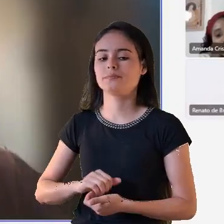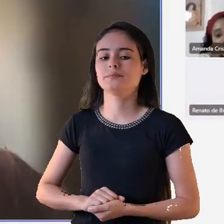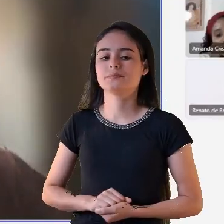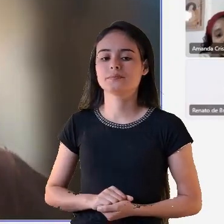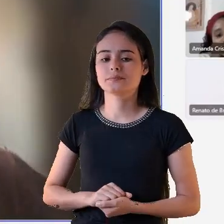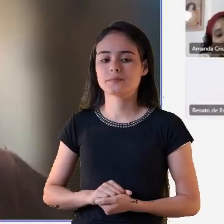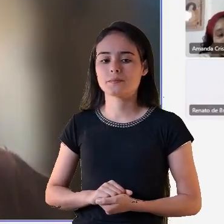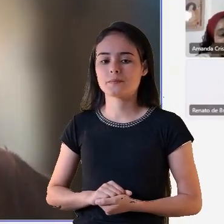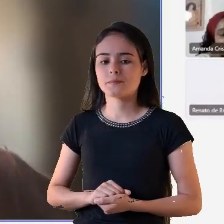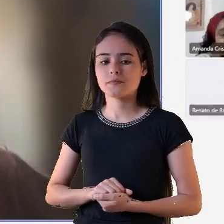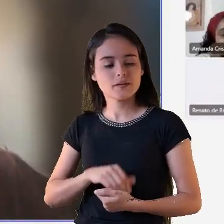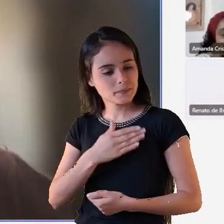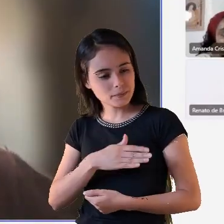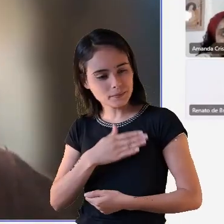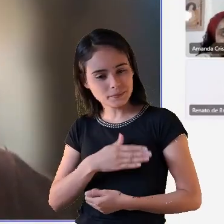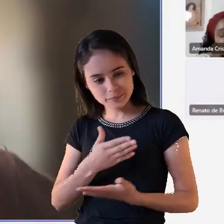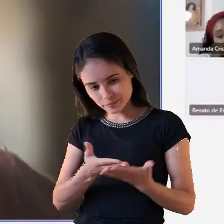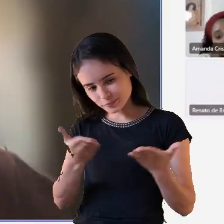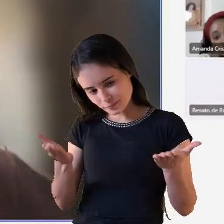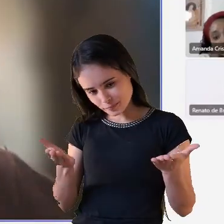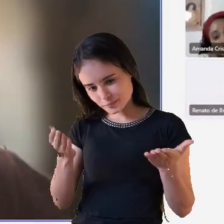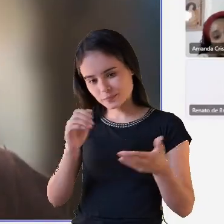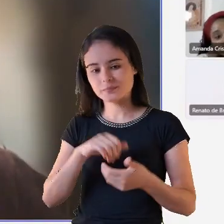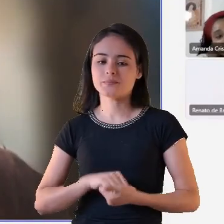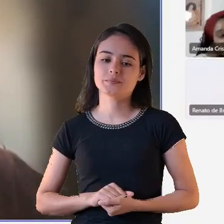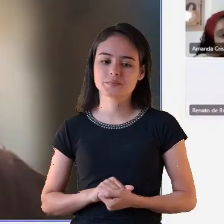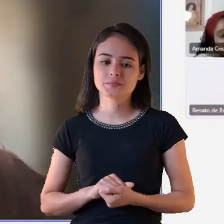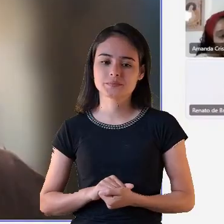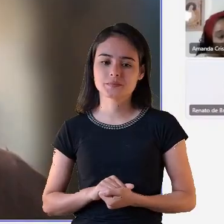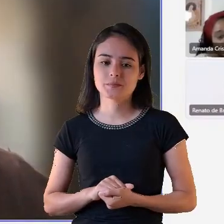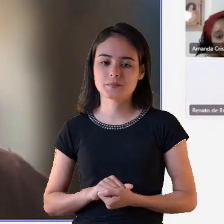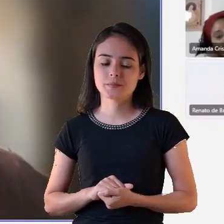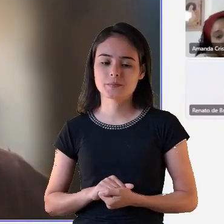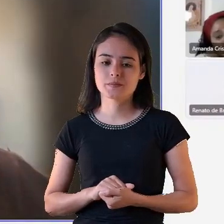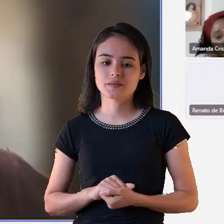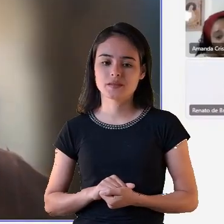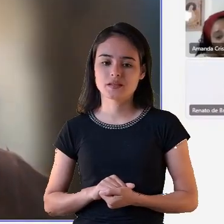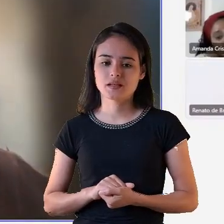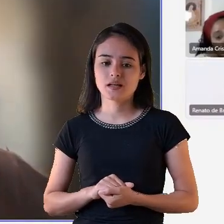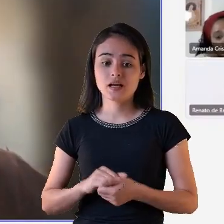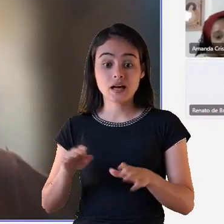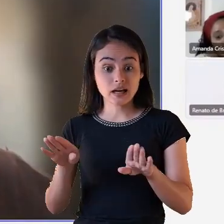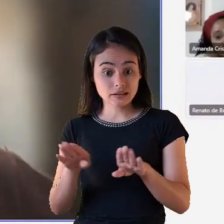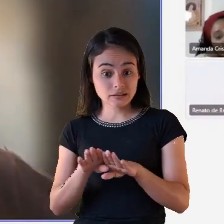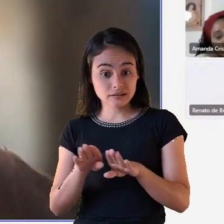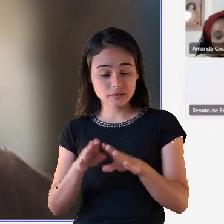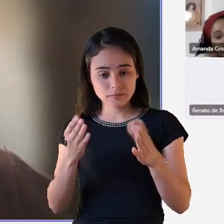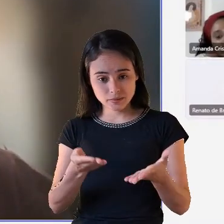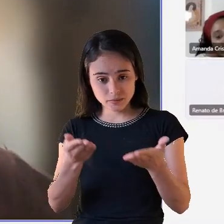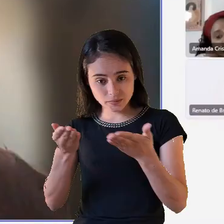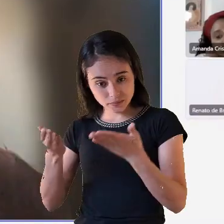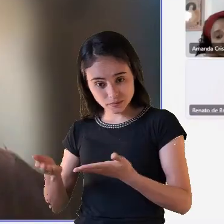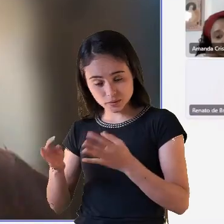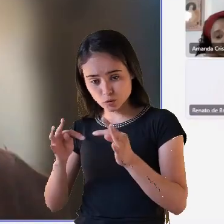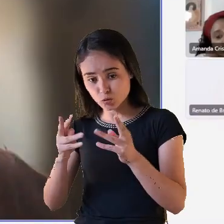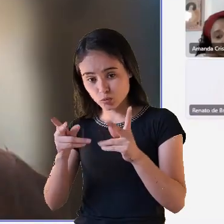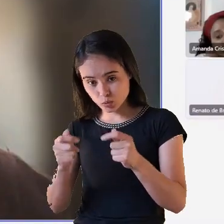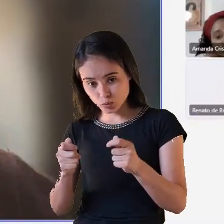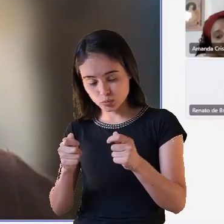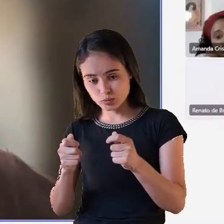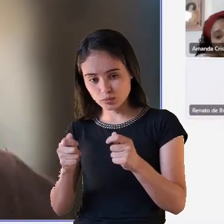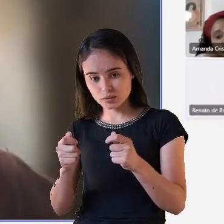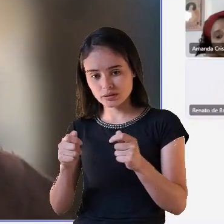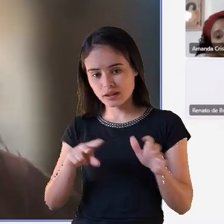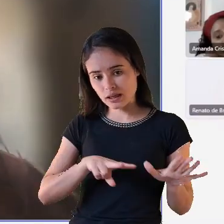Então, é um prazer estar com vocês, que tenhamos um curso bacana, já convido, né, para a próxima quarta-feira. Hoje a